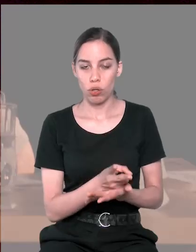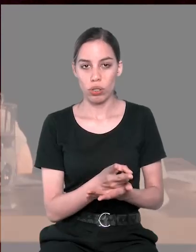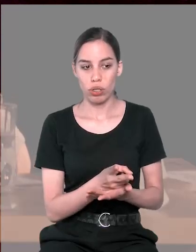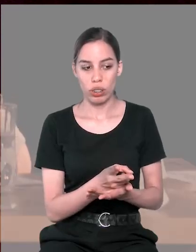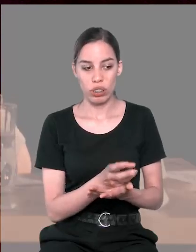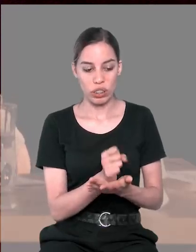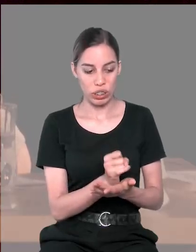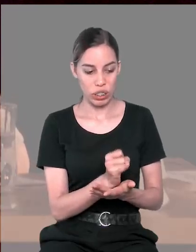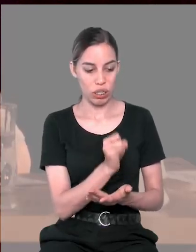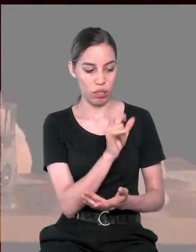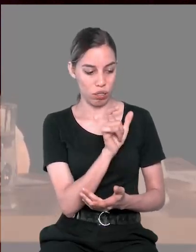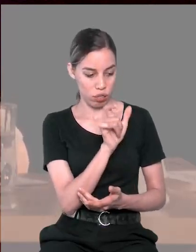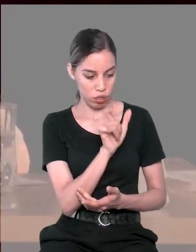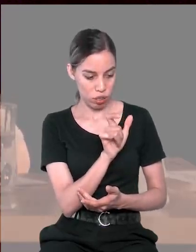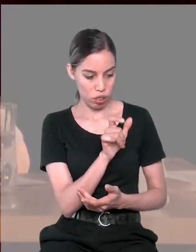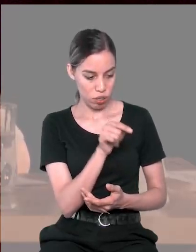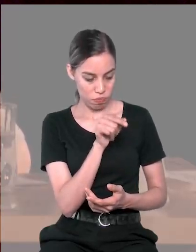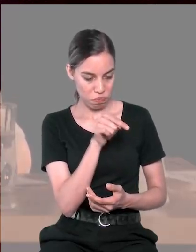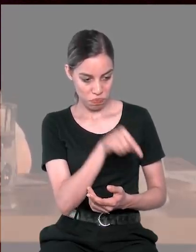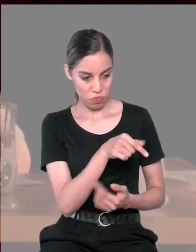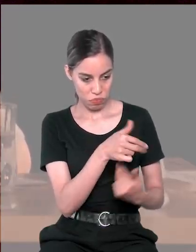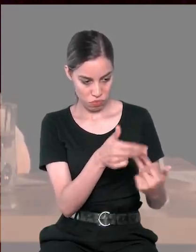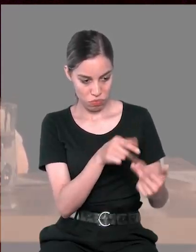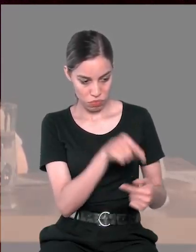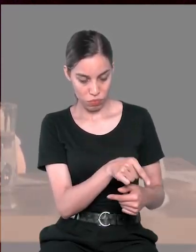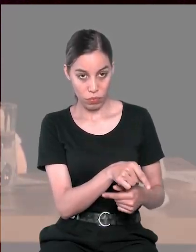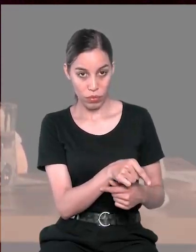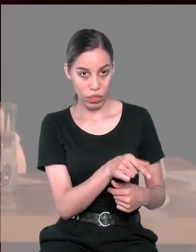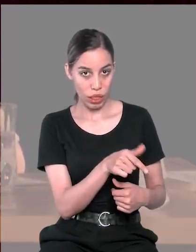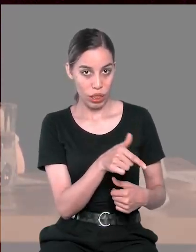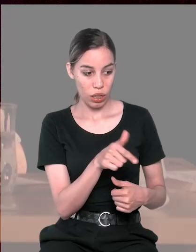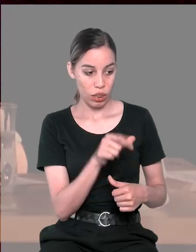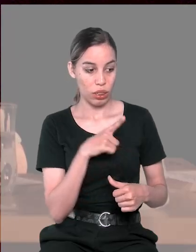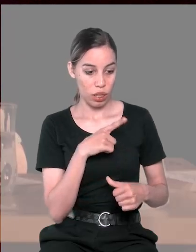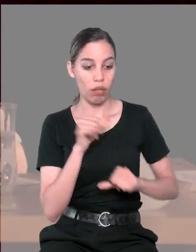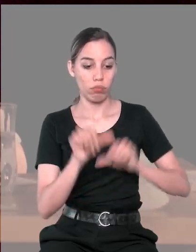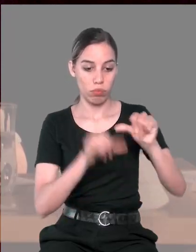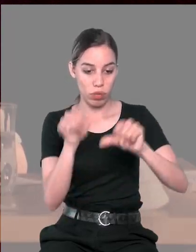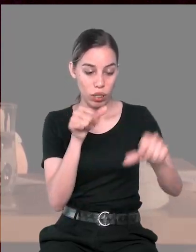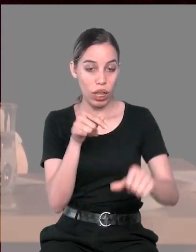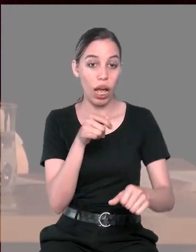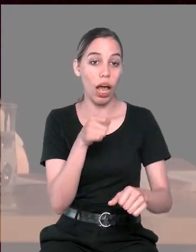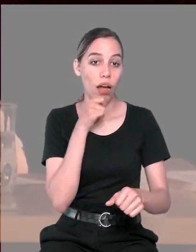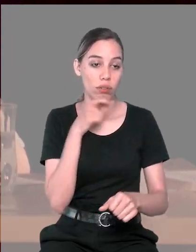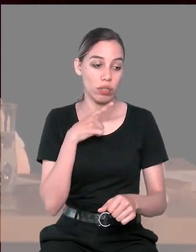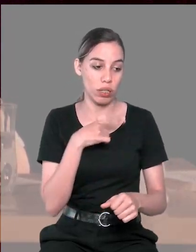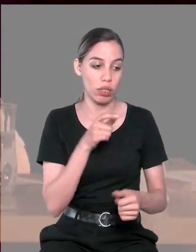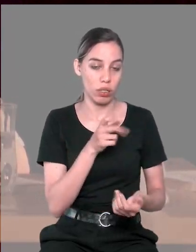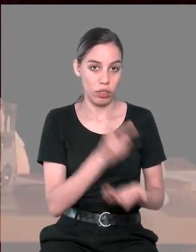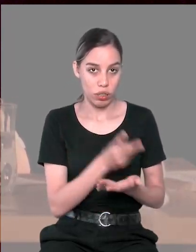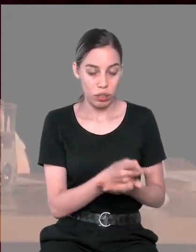Não há transformação sem conservação. Esse é um tema tão importante que Valéry chega a definir a poética e as